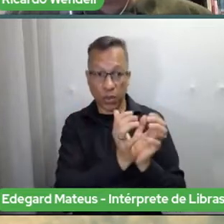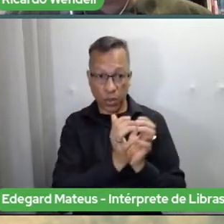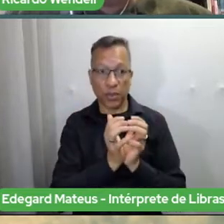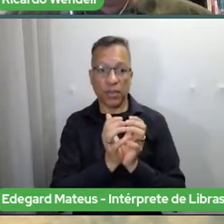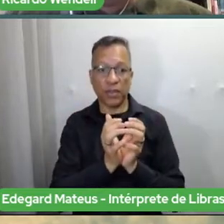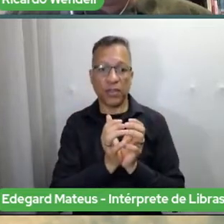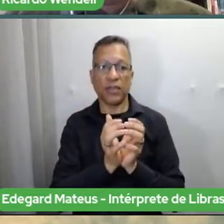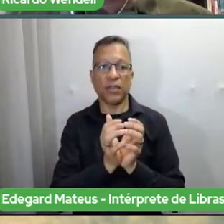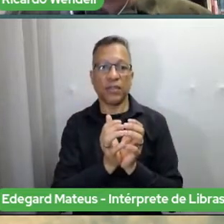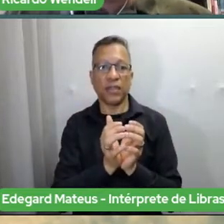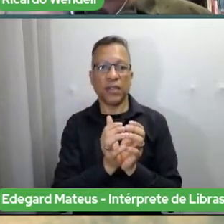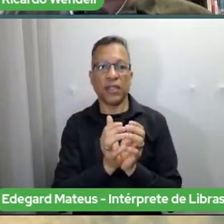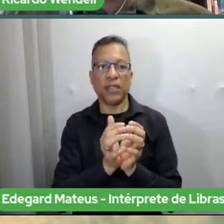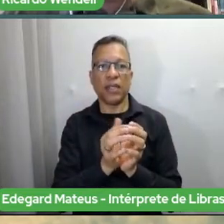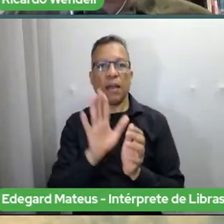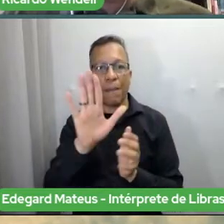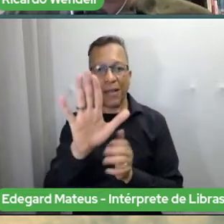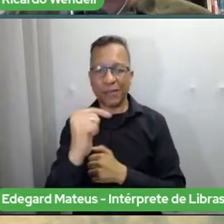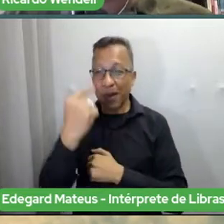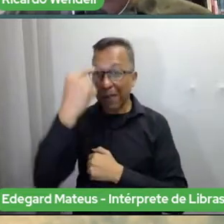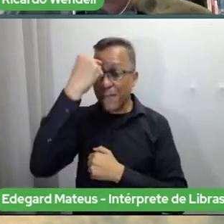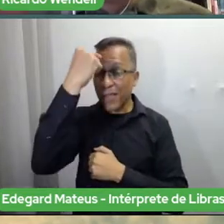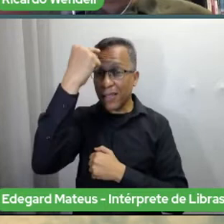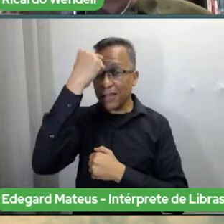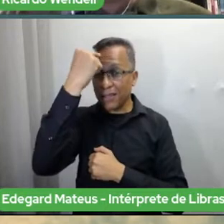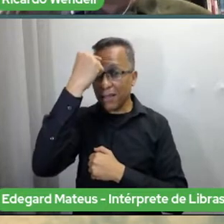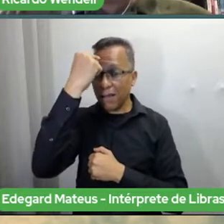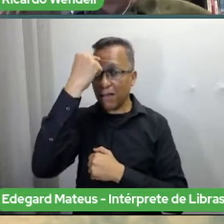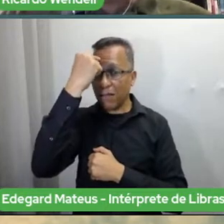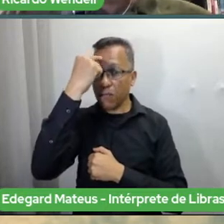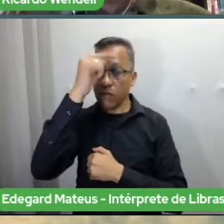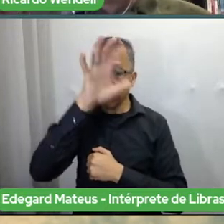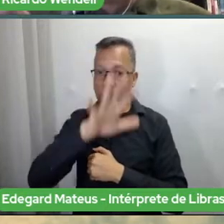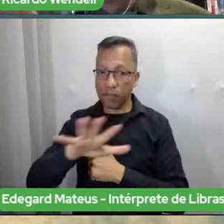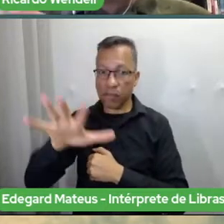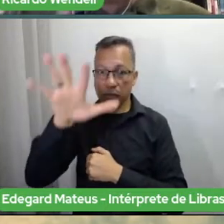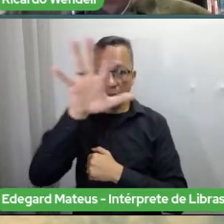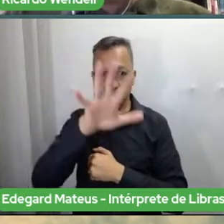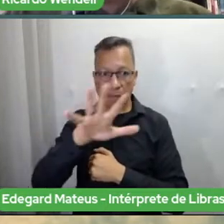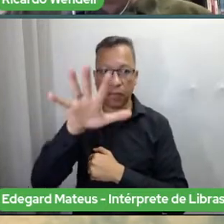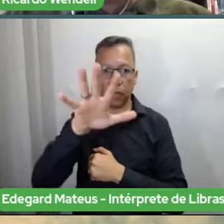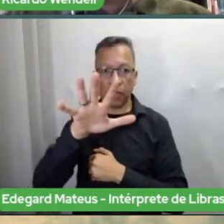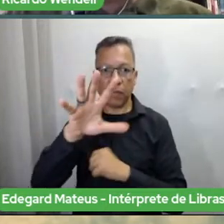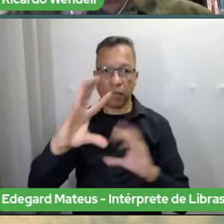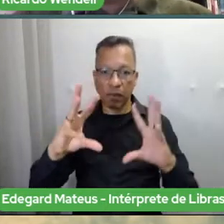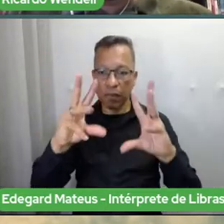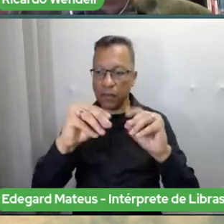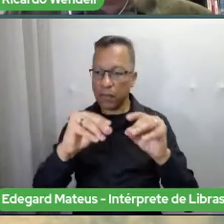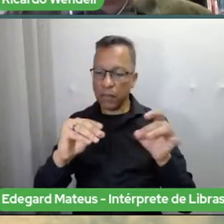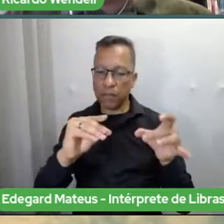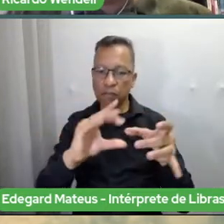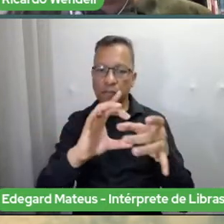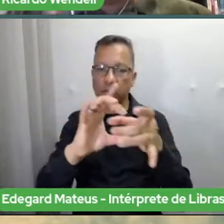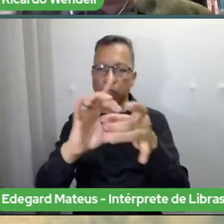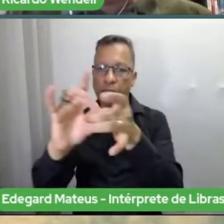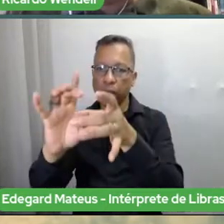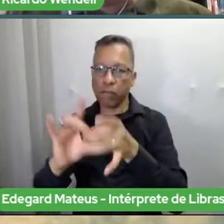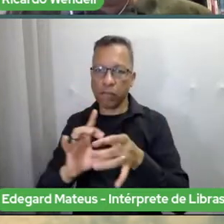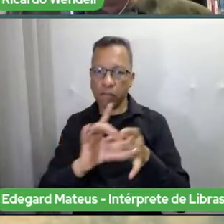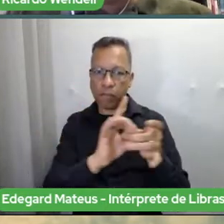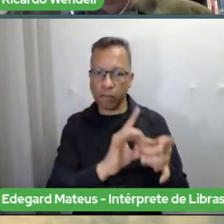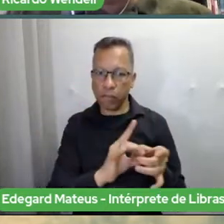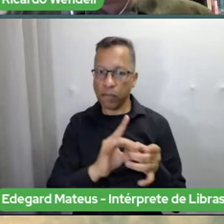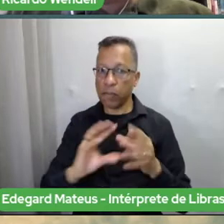tudo isso, mas para pensar em um ecossistema, a gente precisa que todas essas pessoas, né, todos esses